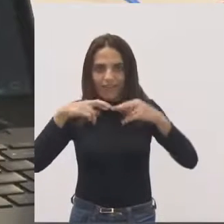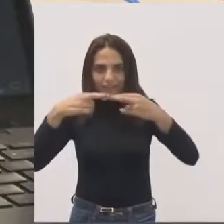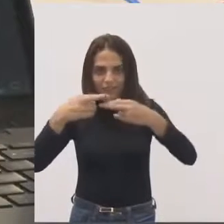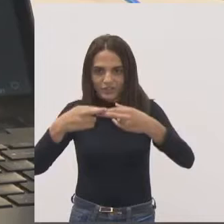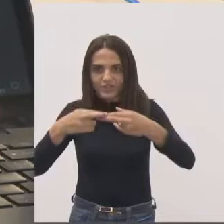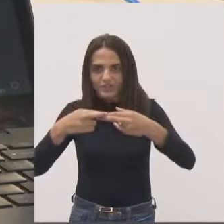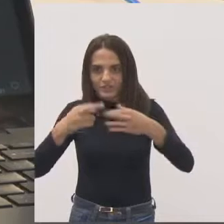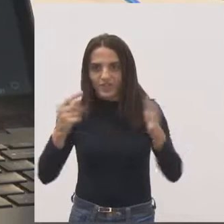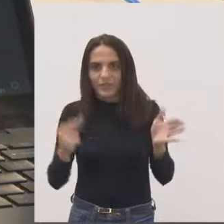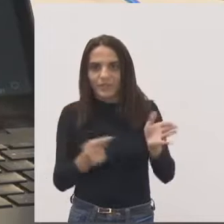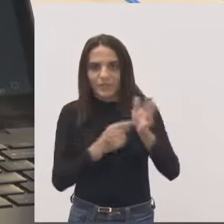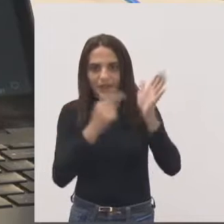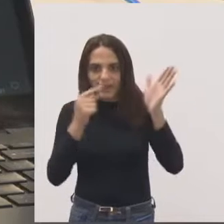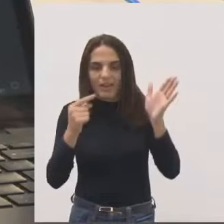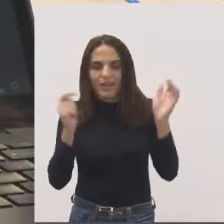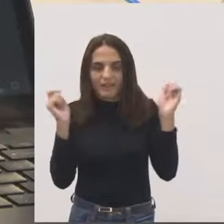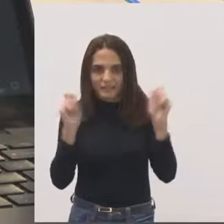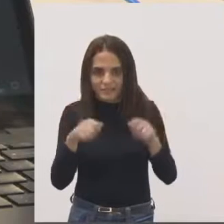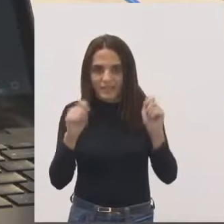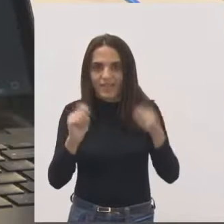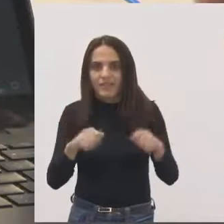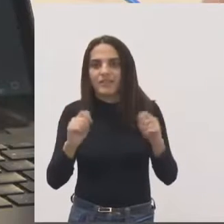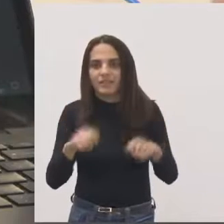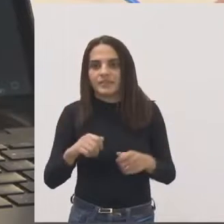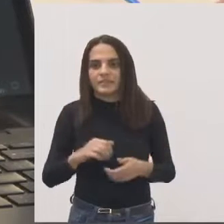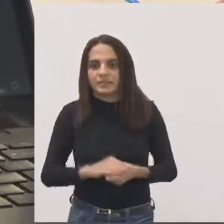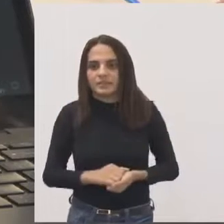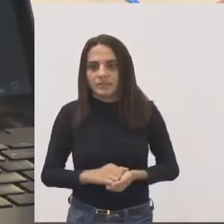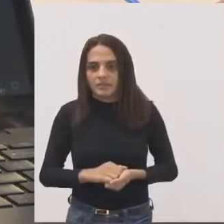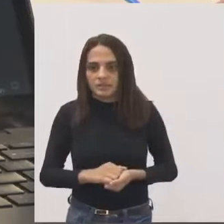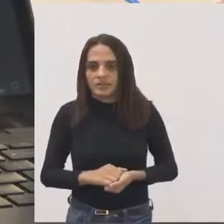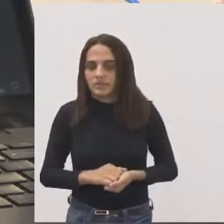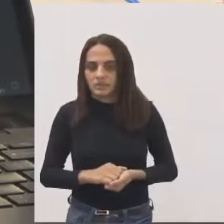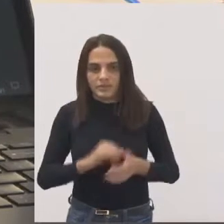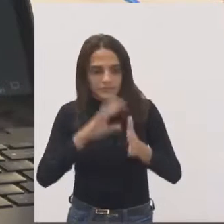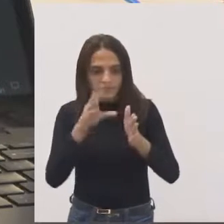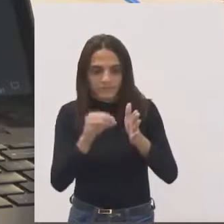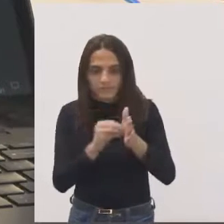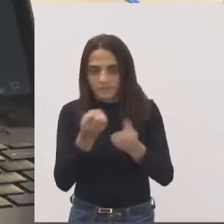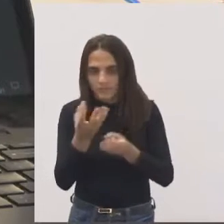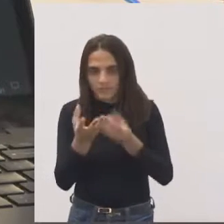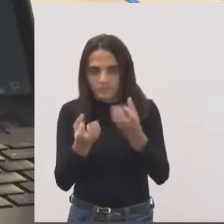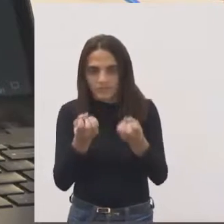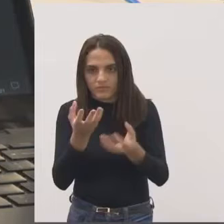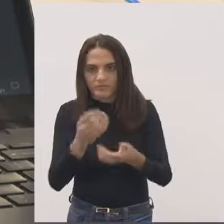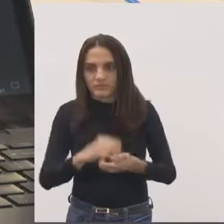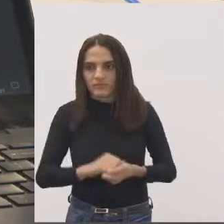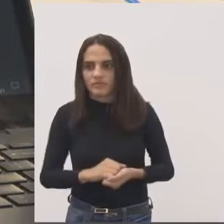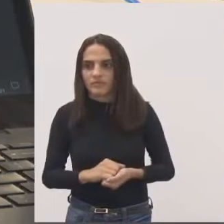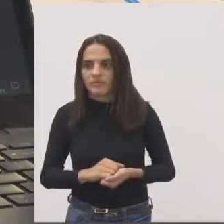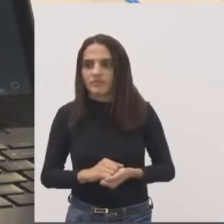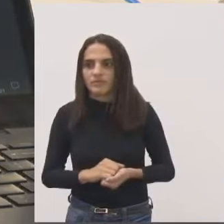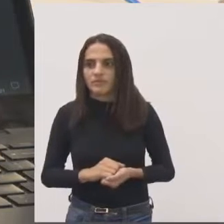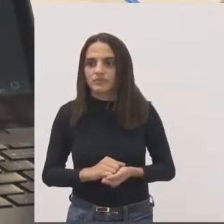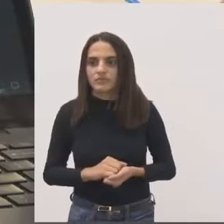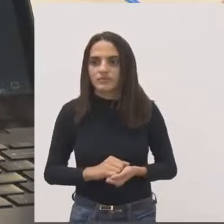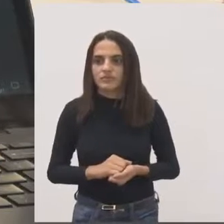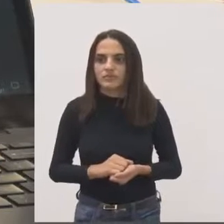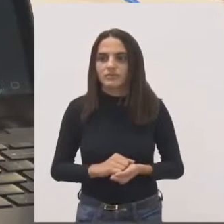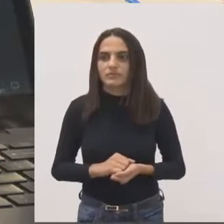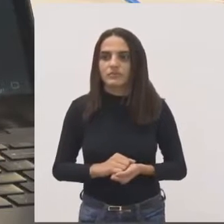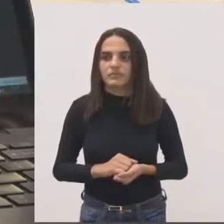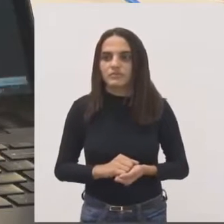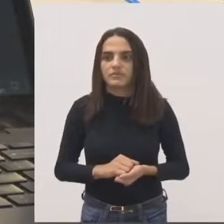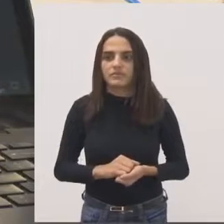também já vai aparecer as configurações de rede, status, ele já vai te dando tudo isso, tá bom? Uma coisa antes, para a gente ir para o